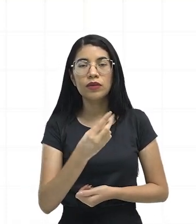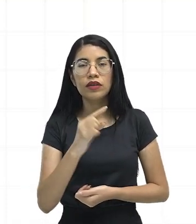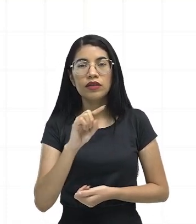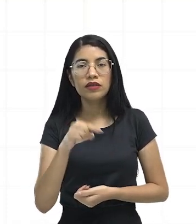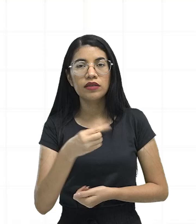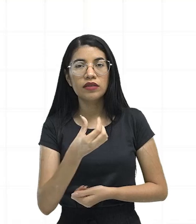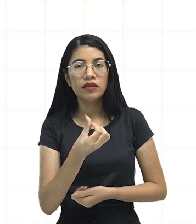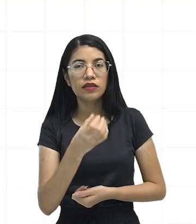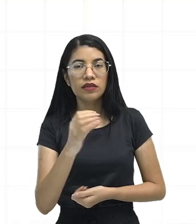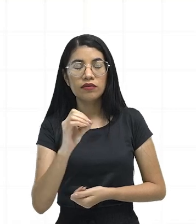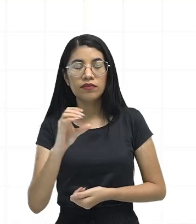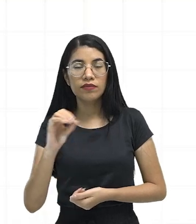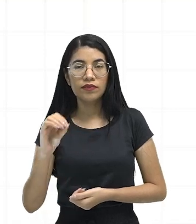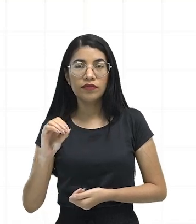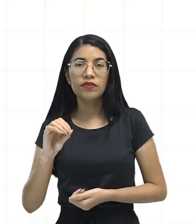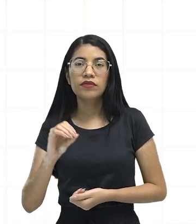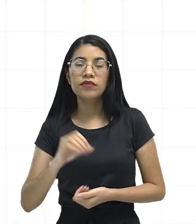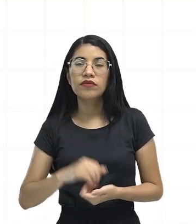2.600.